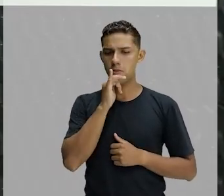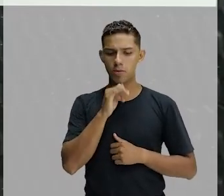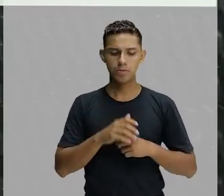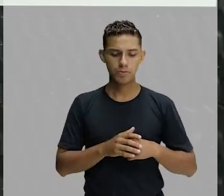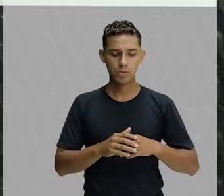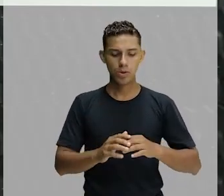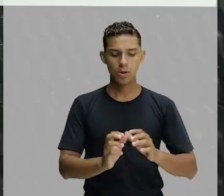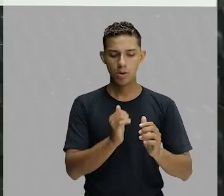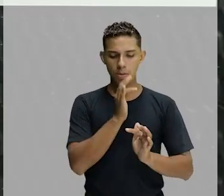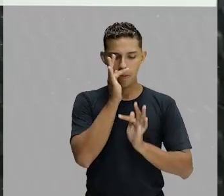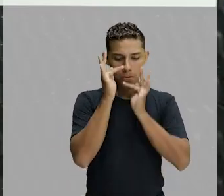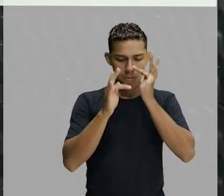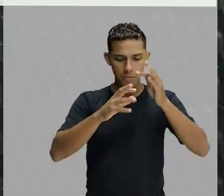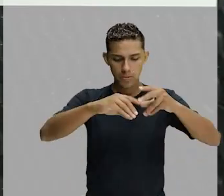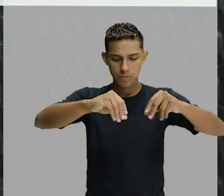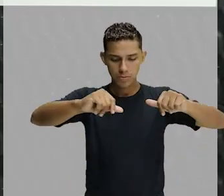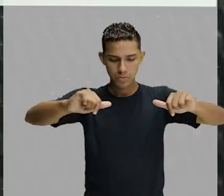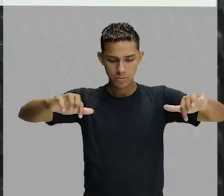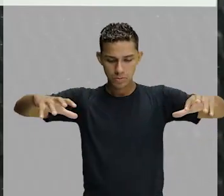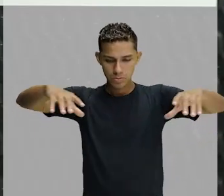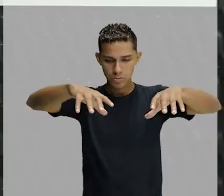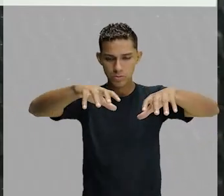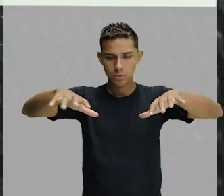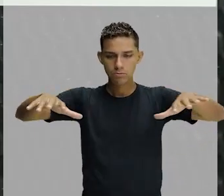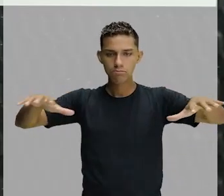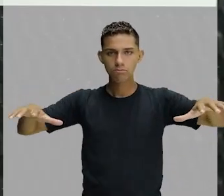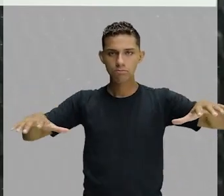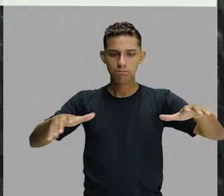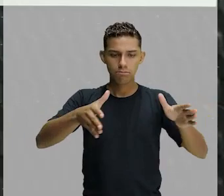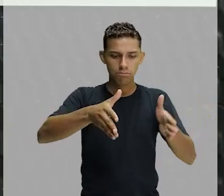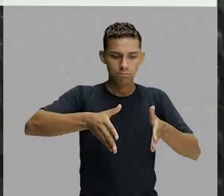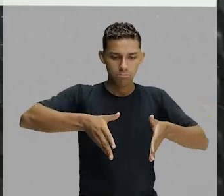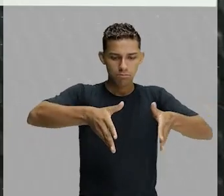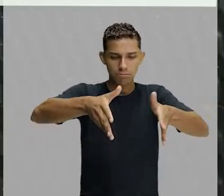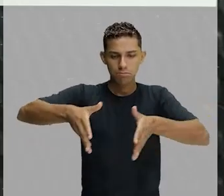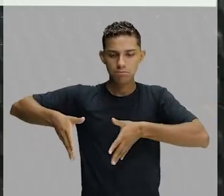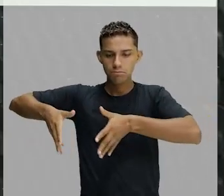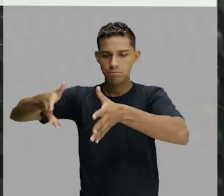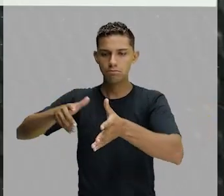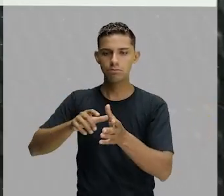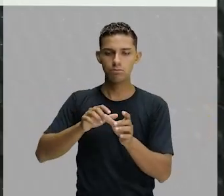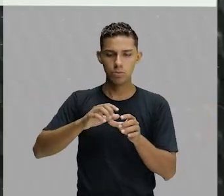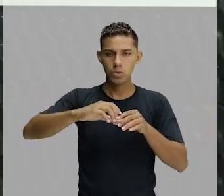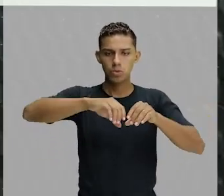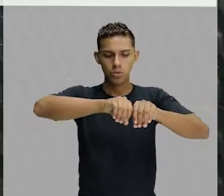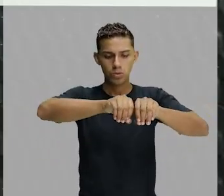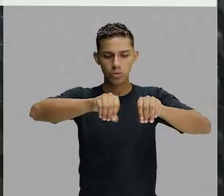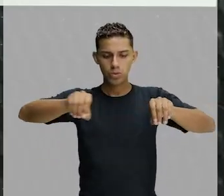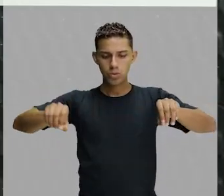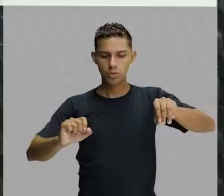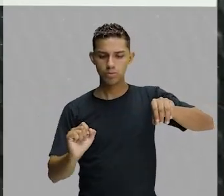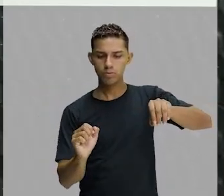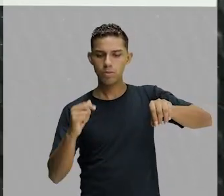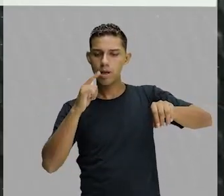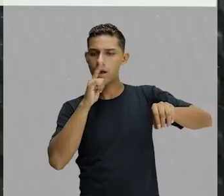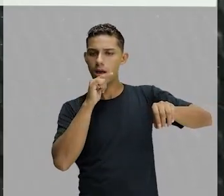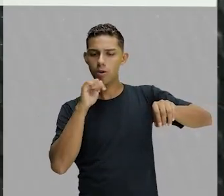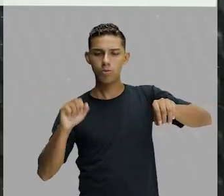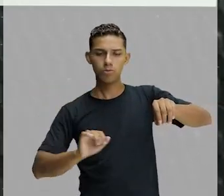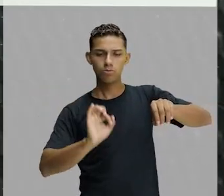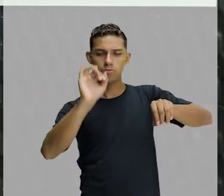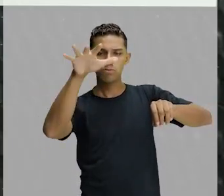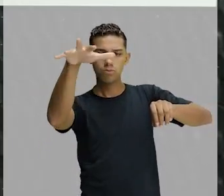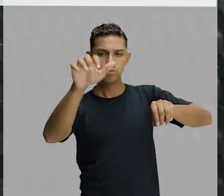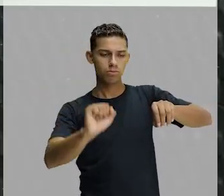utilizado solo, né? Não vai ter um solo arenoso, eu vou ter ali vários canos perfurados, e ali,